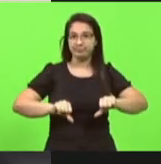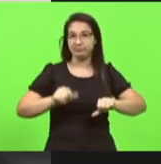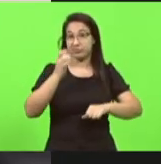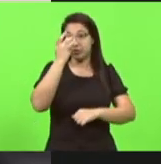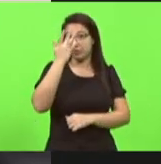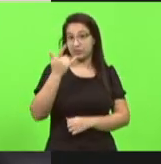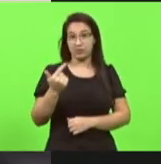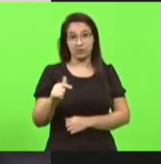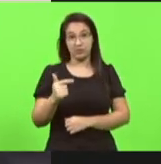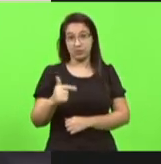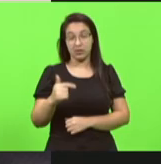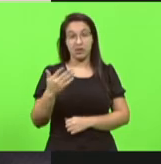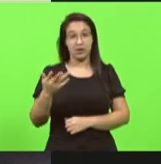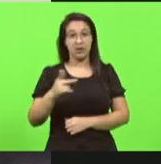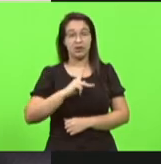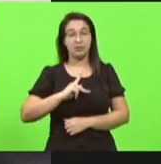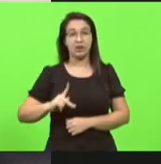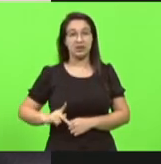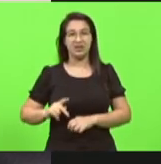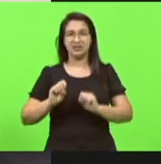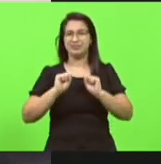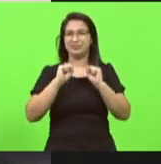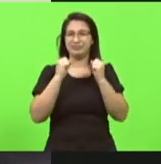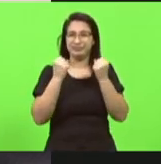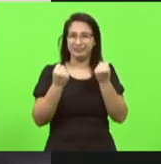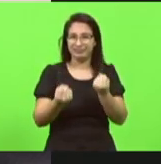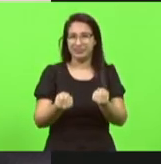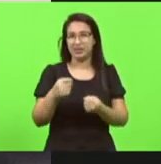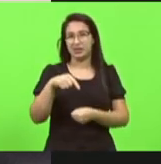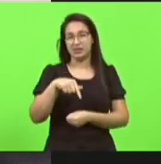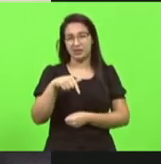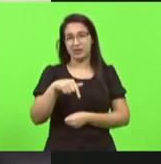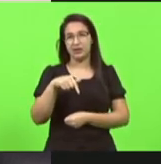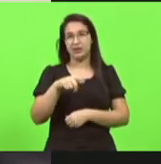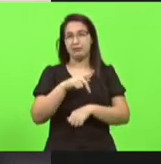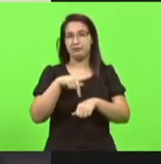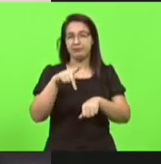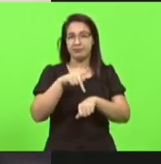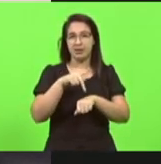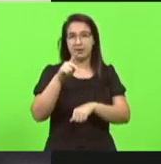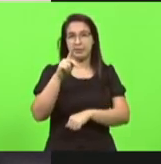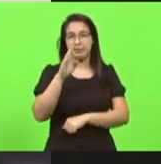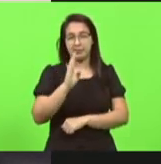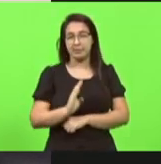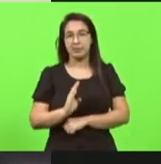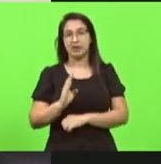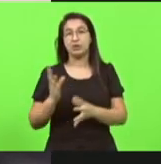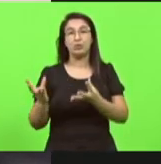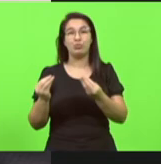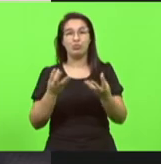que o presidente tem enfrentado no nosso país, tantas situações adversas, tantos